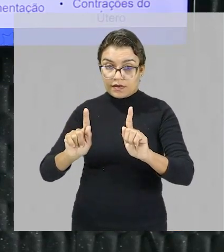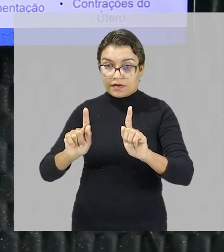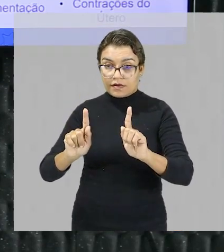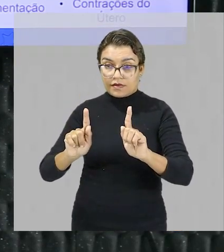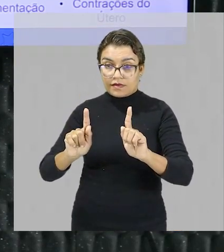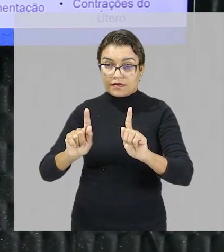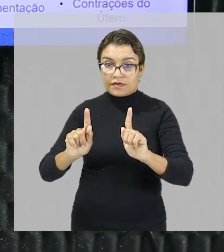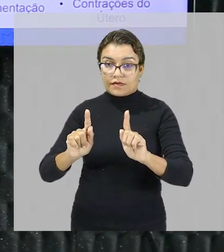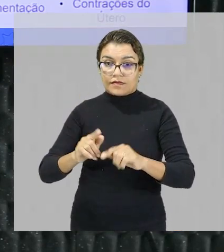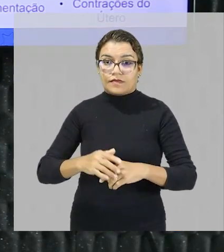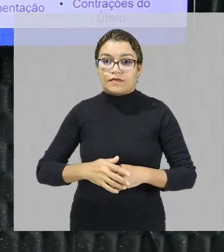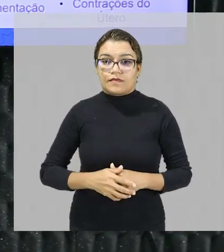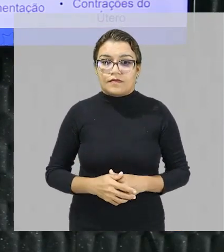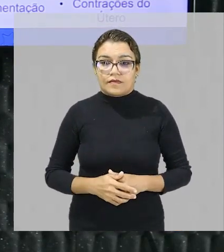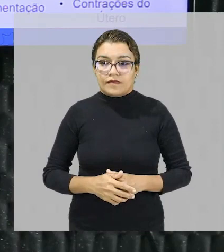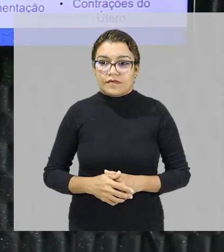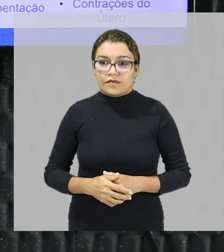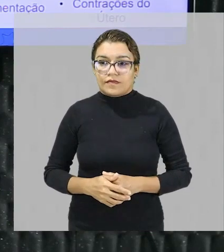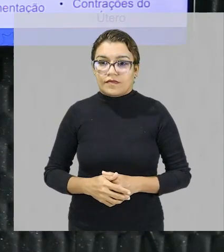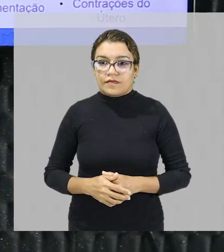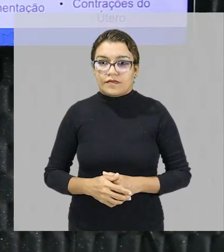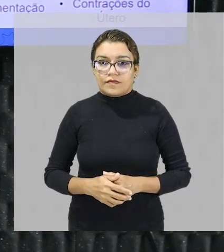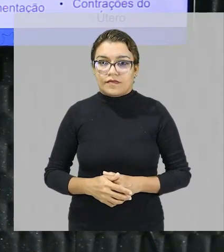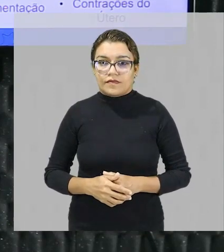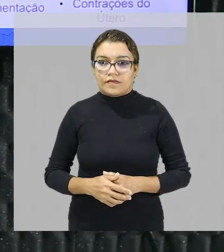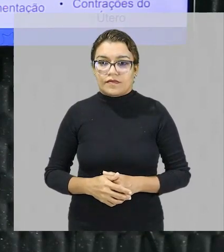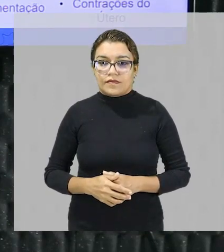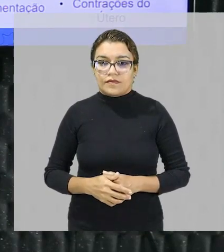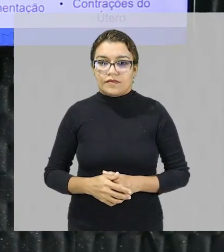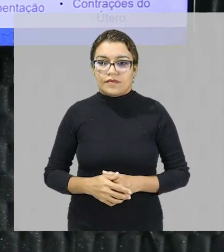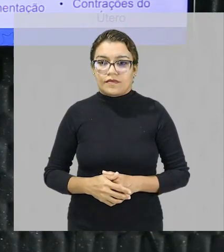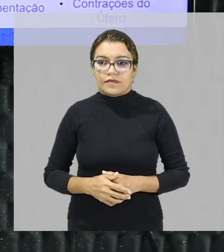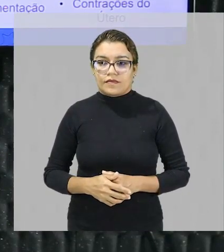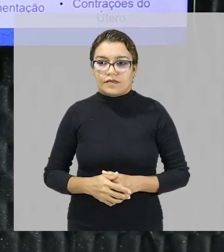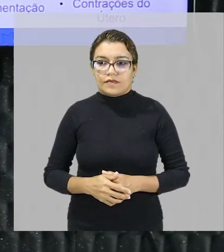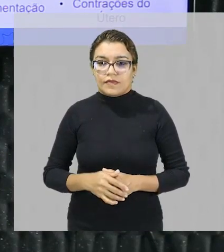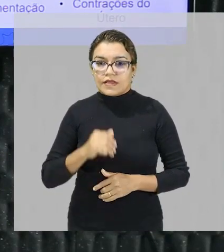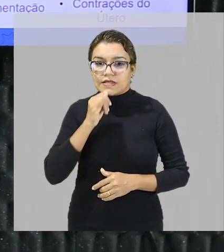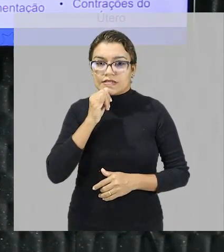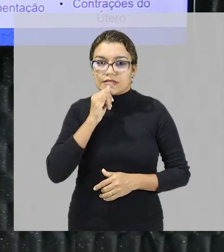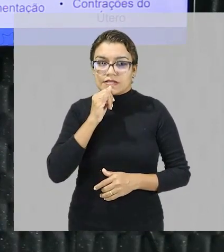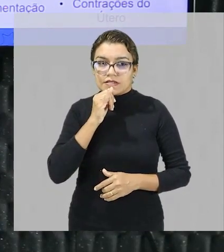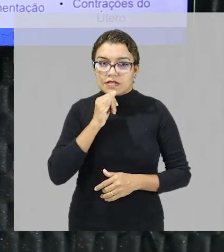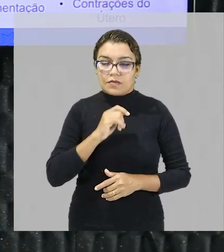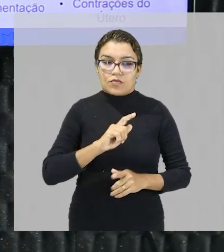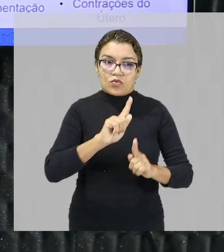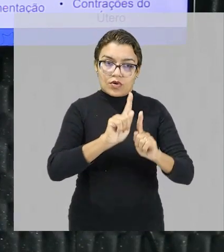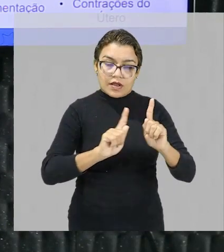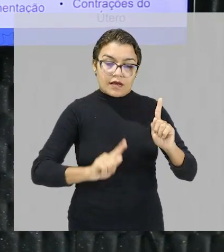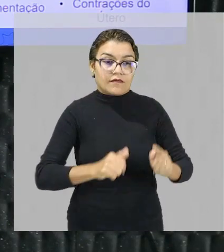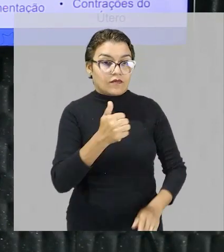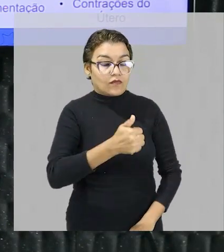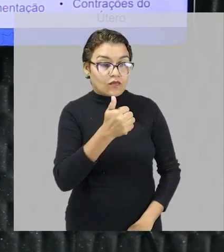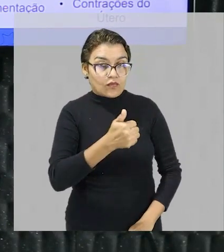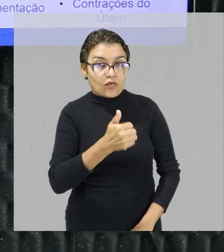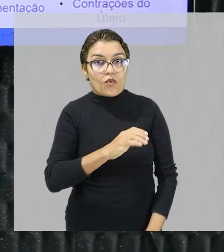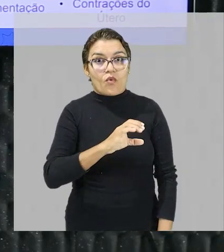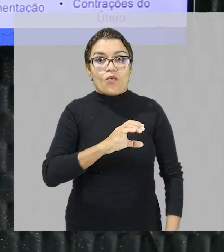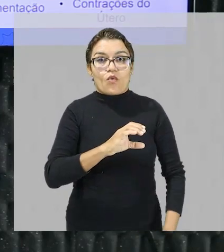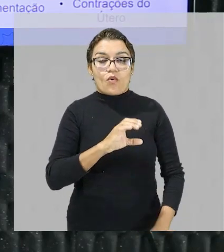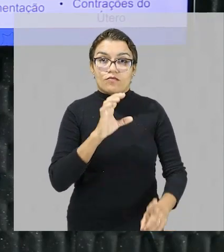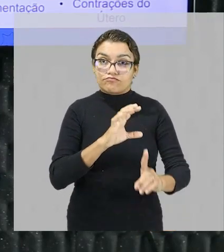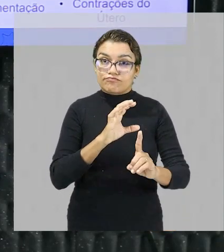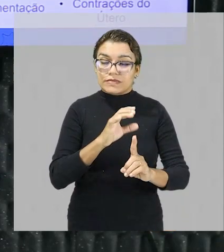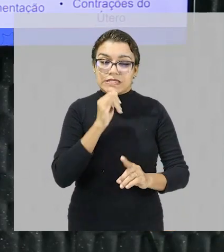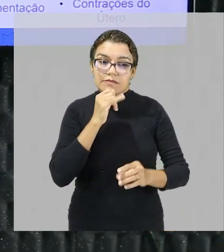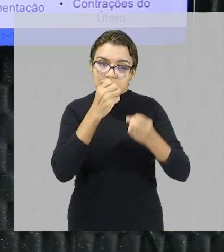1 referir-se aos níveis de ocitocina, então se aqui o gráfico 1 referir-se aos níveis de ocitocina,